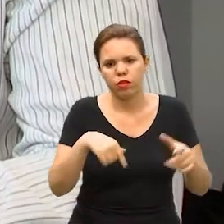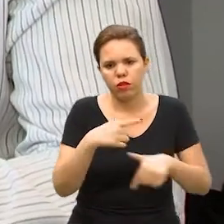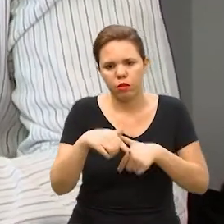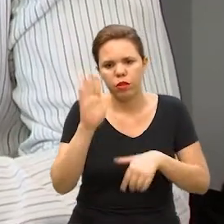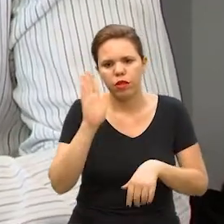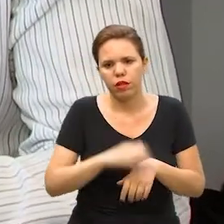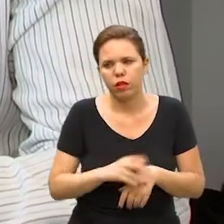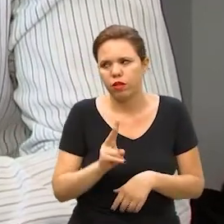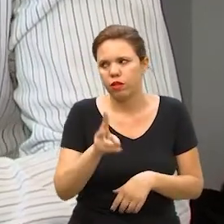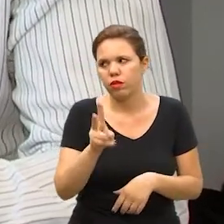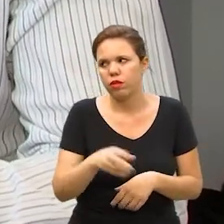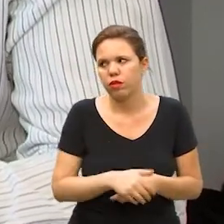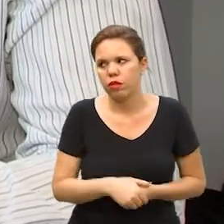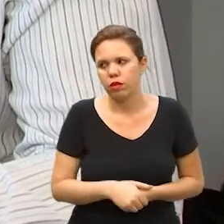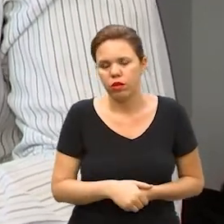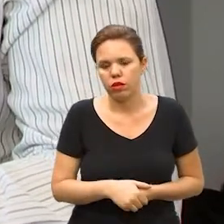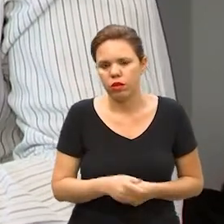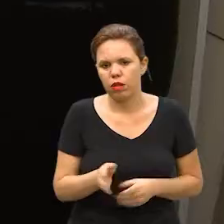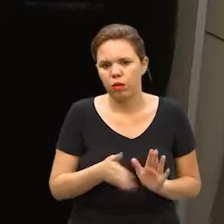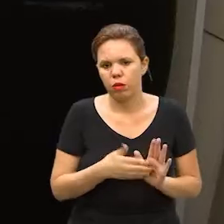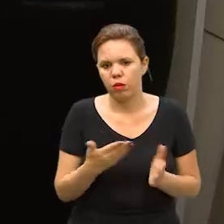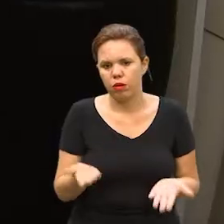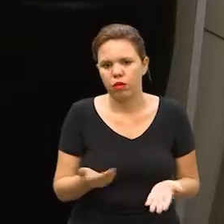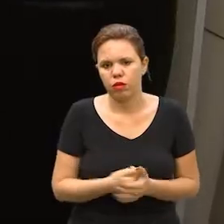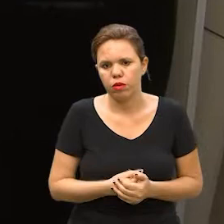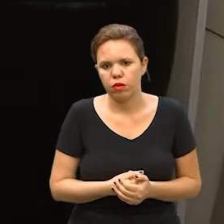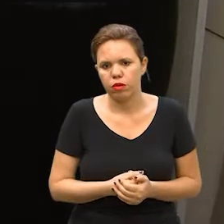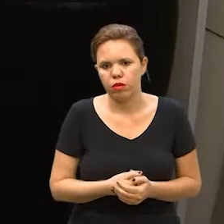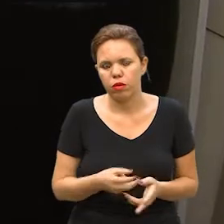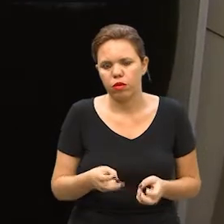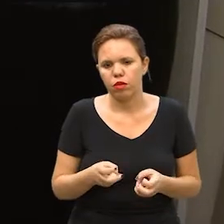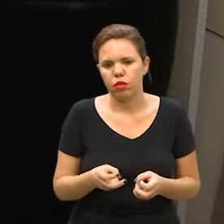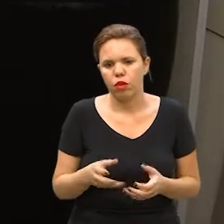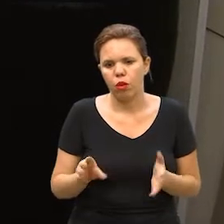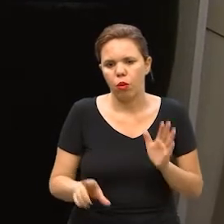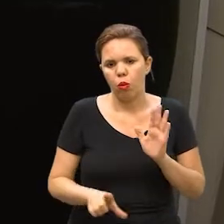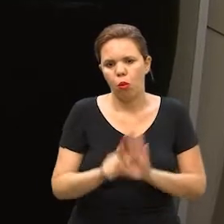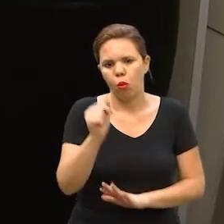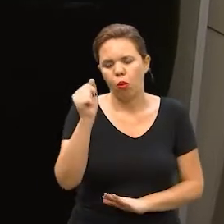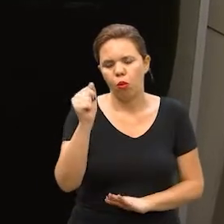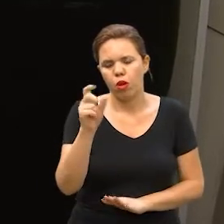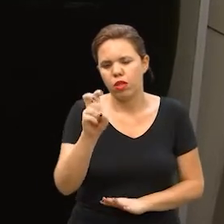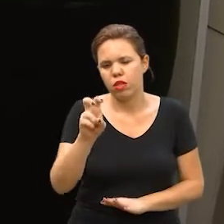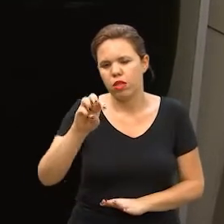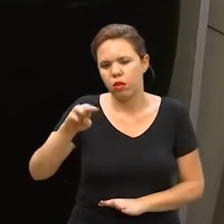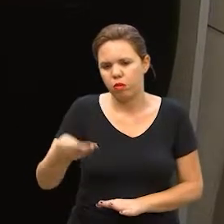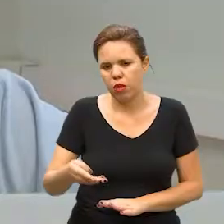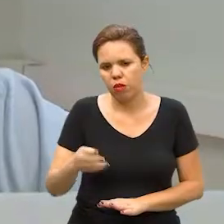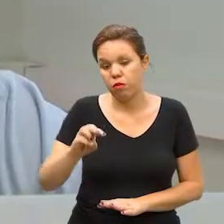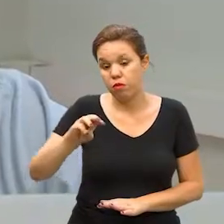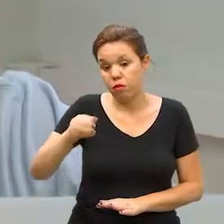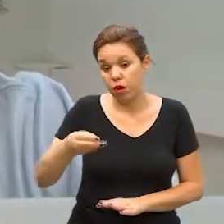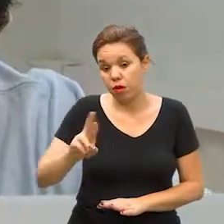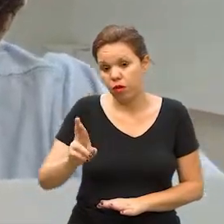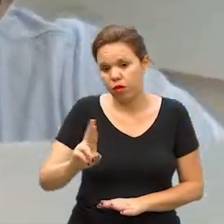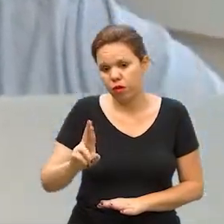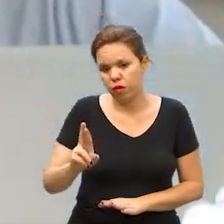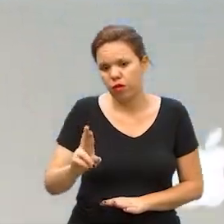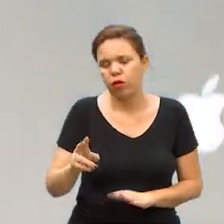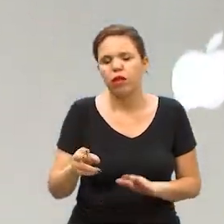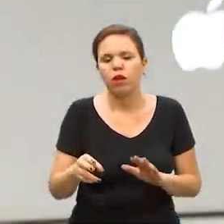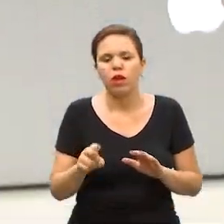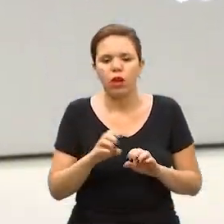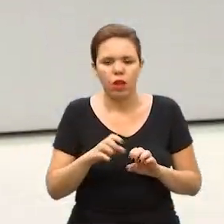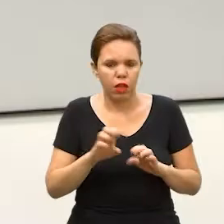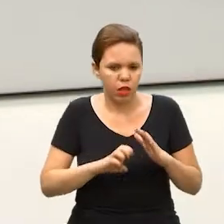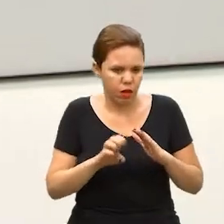a continuar nesse propósito. Com uma previsão de faturamento na ordem de 5 milhões de reais, a startup está na